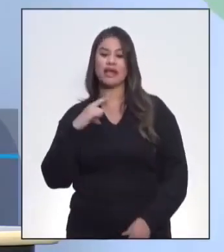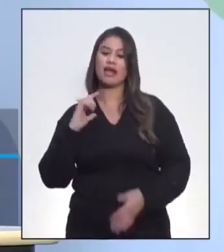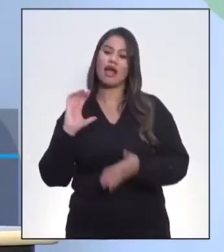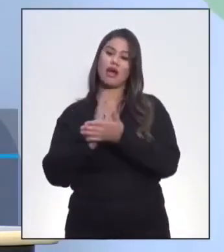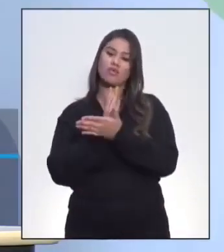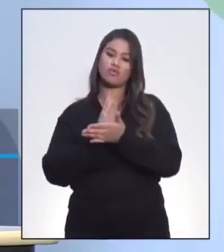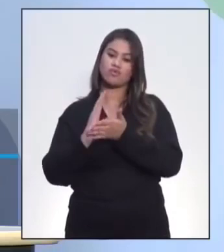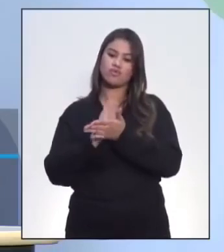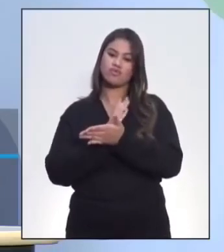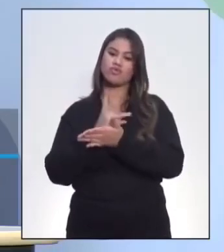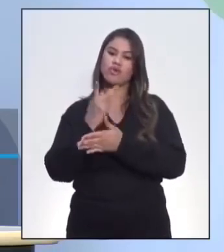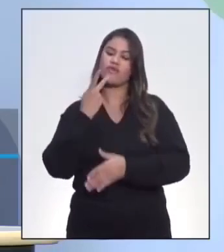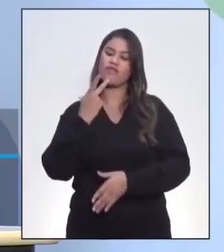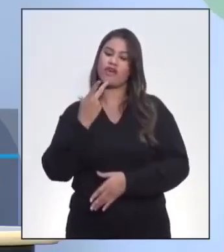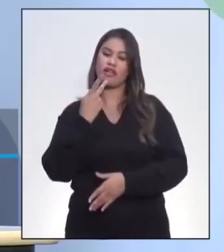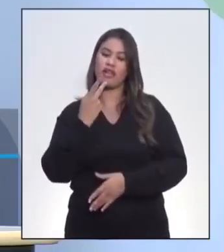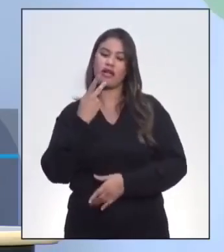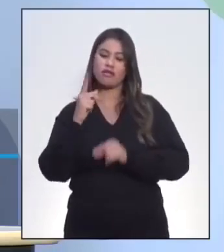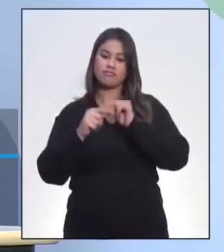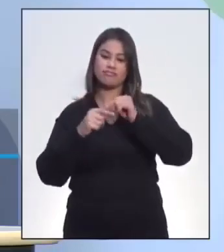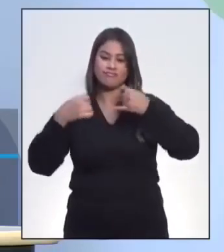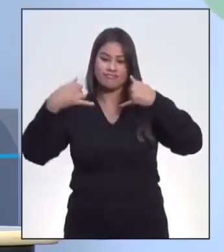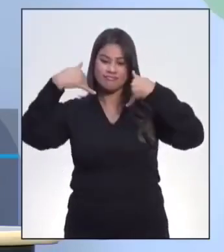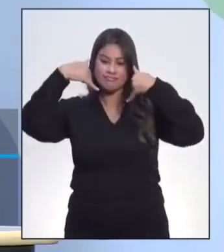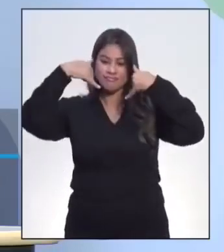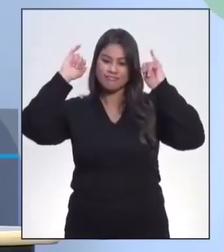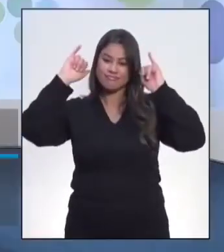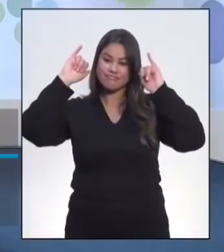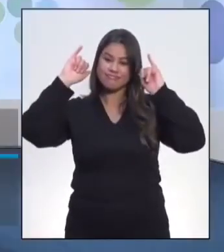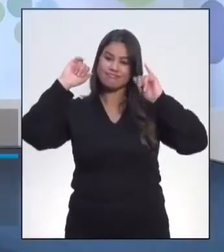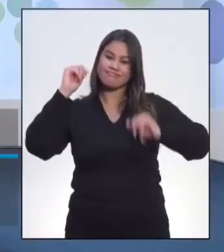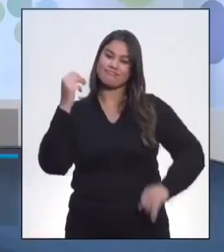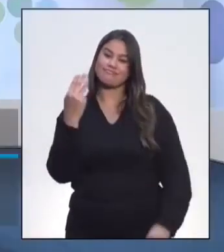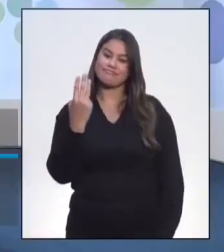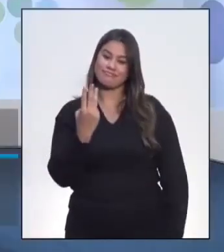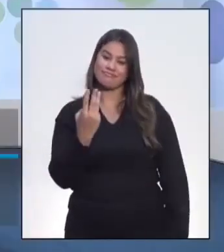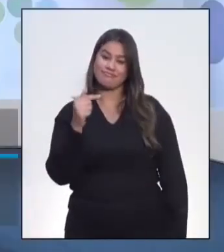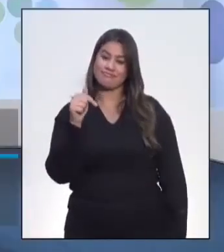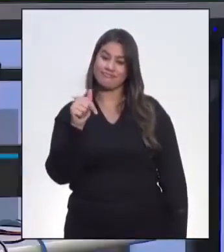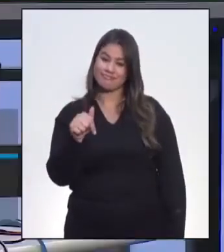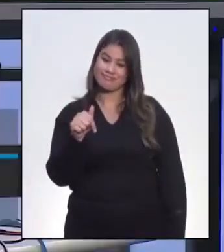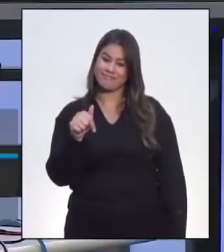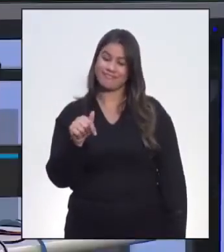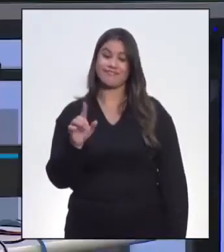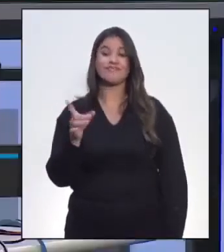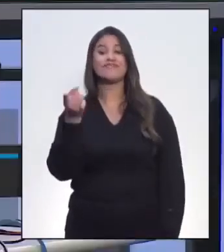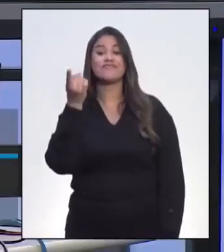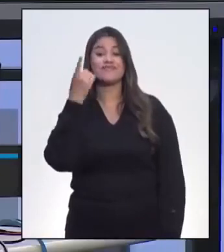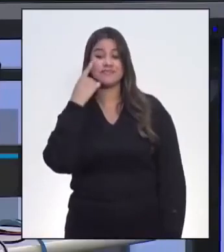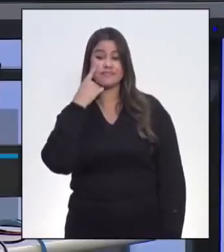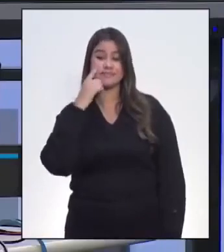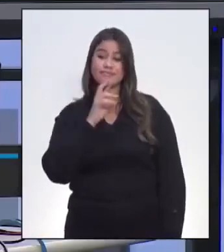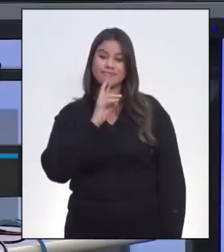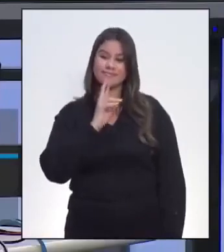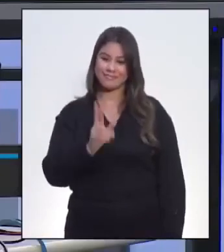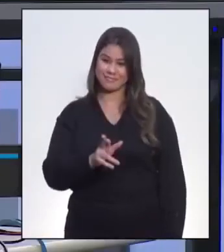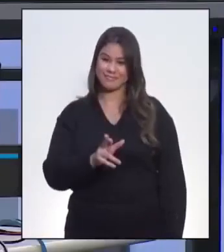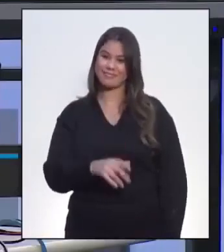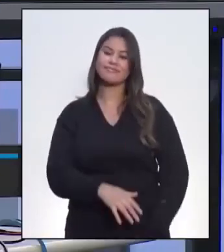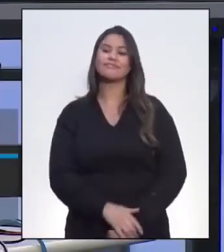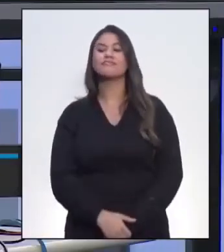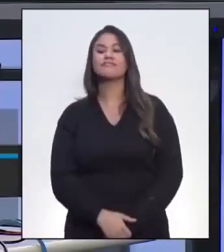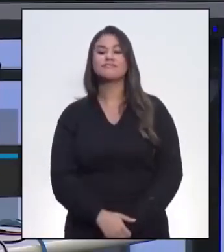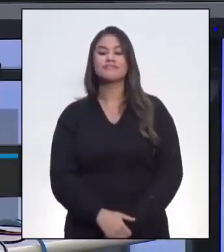que é o bovino, com 37. Vamos às respostas, gente. Tá? A carne